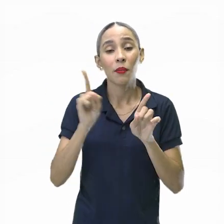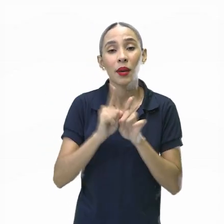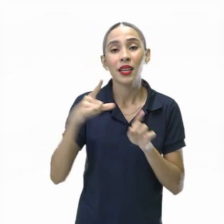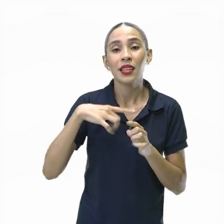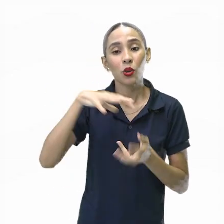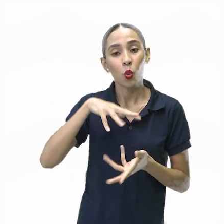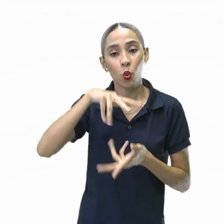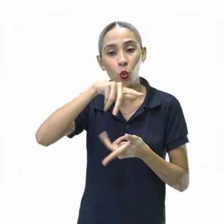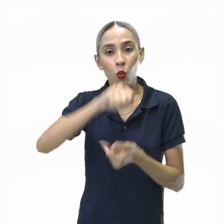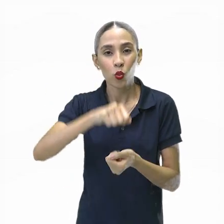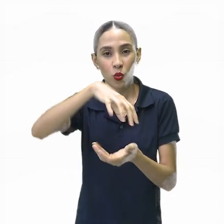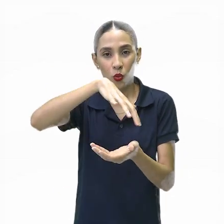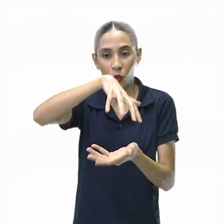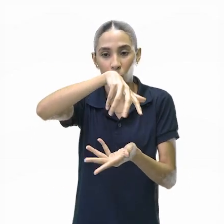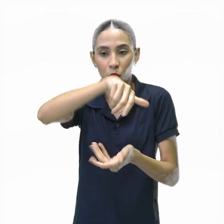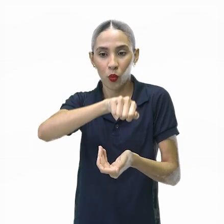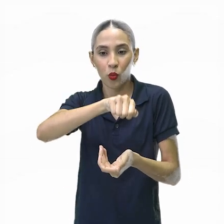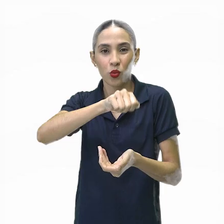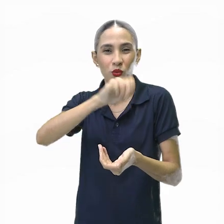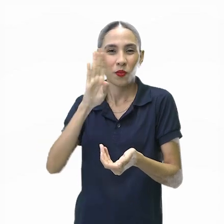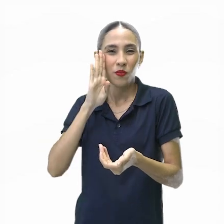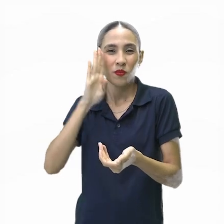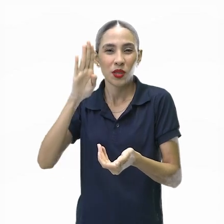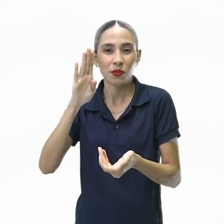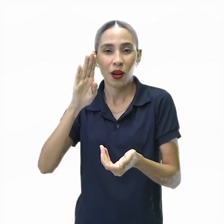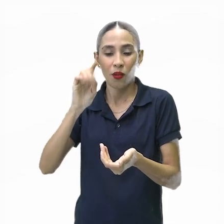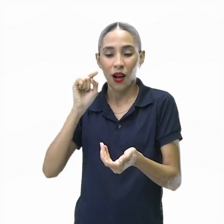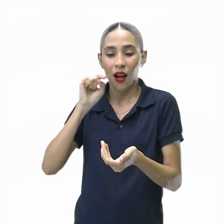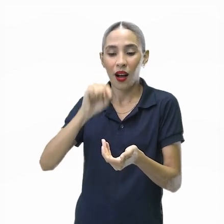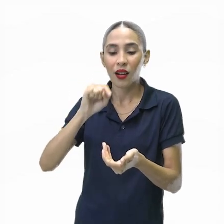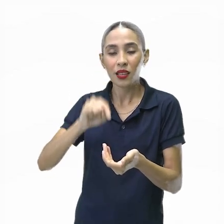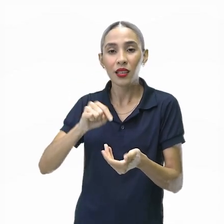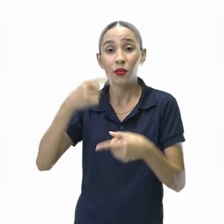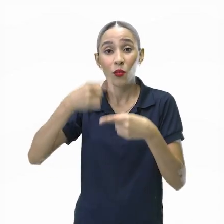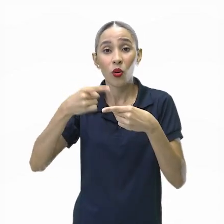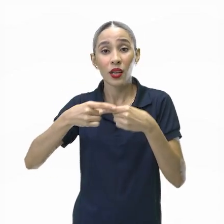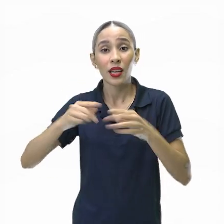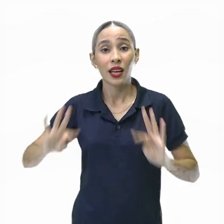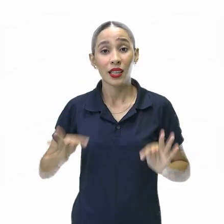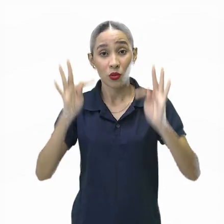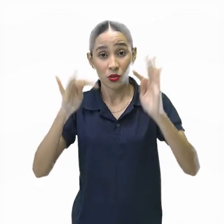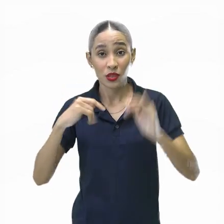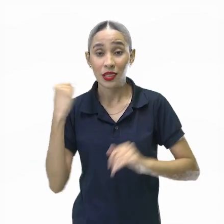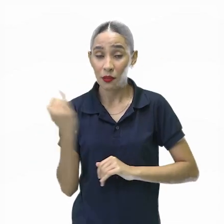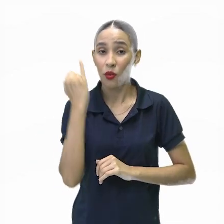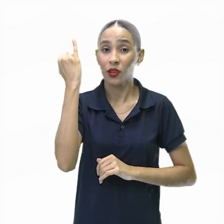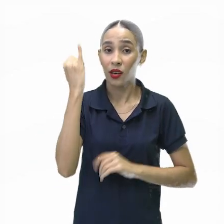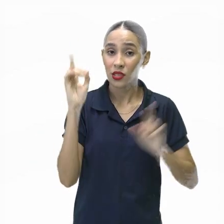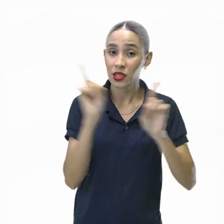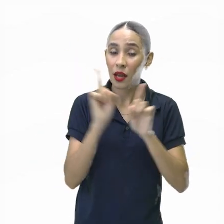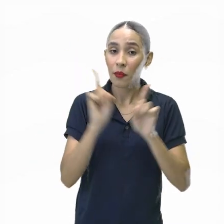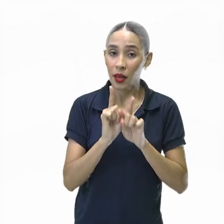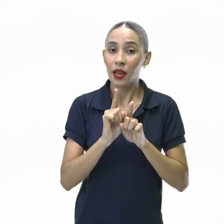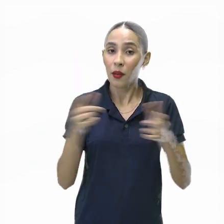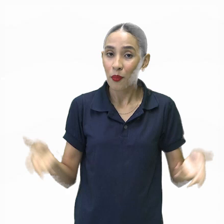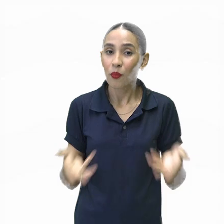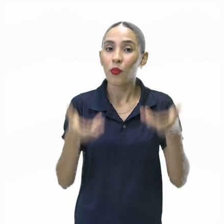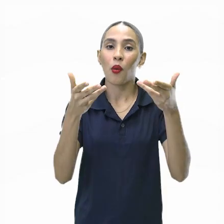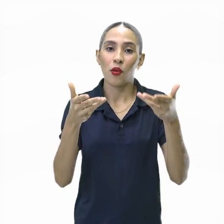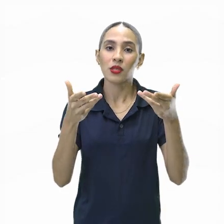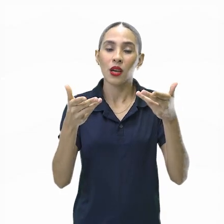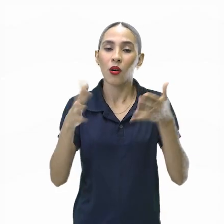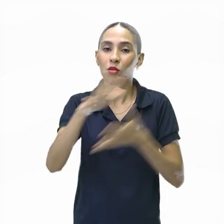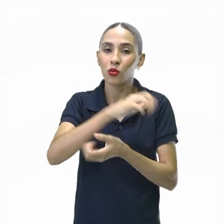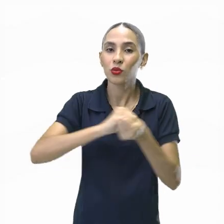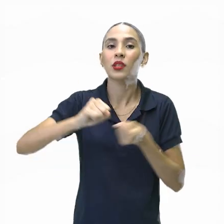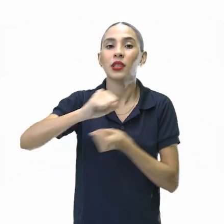tem o mundo no meio, porque representa que a tecnologia ela é importante para a